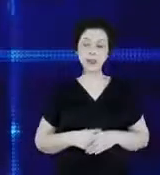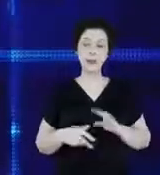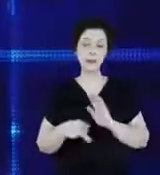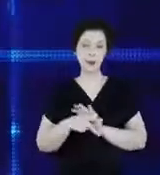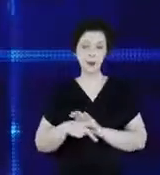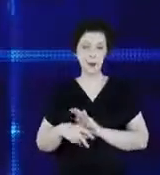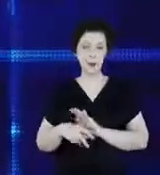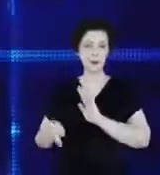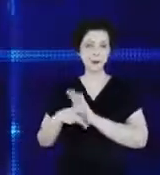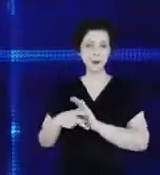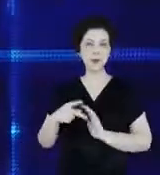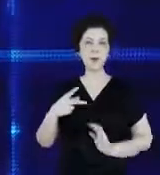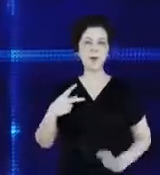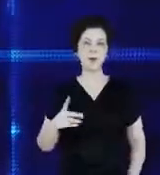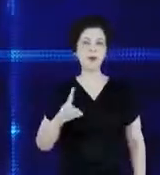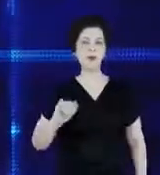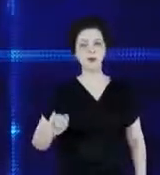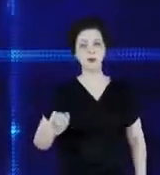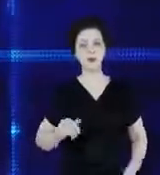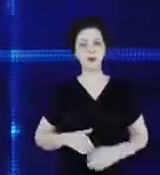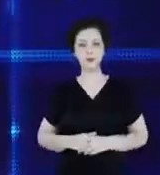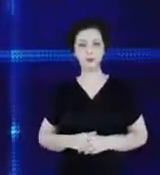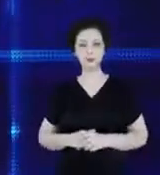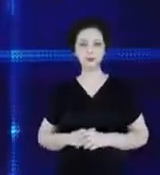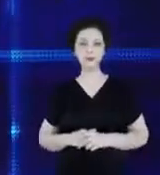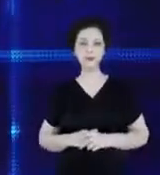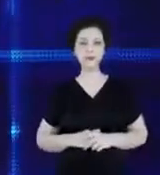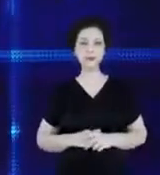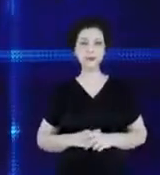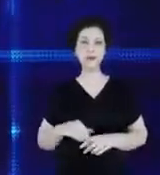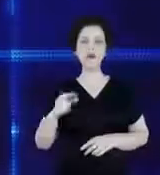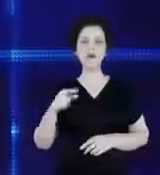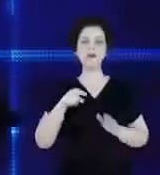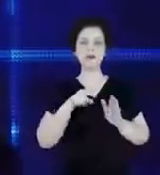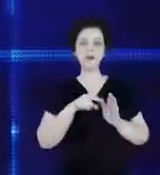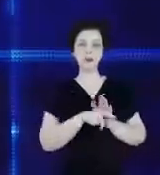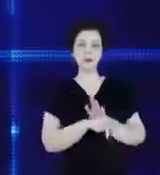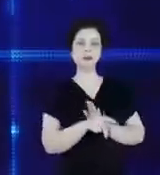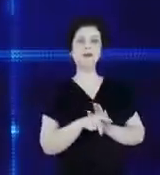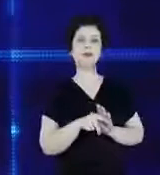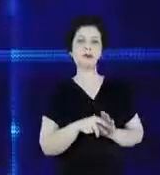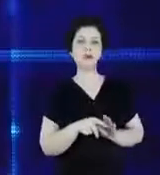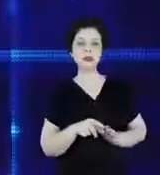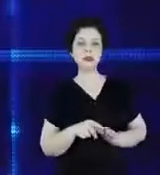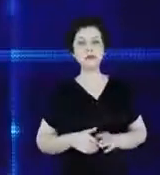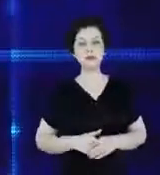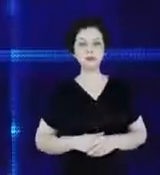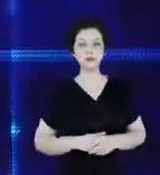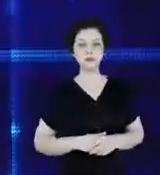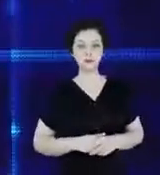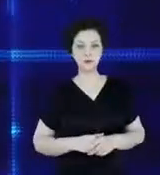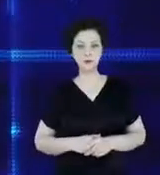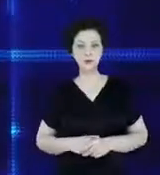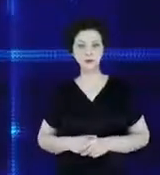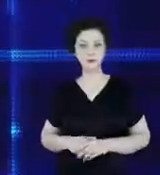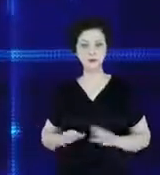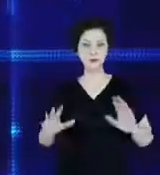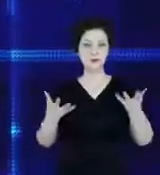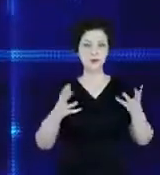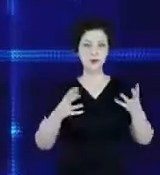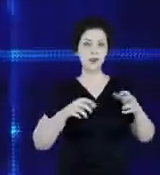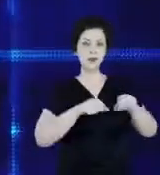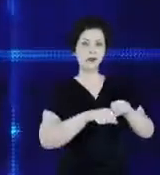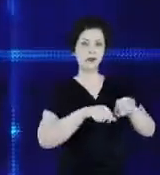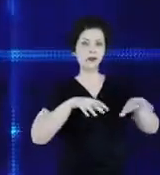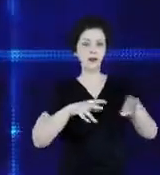próprio DI, né? Então, acho que essa é uma das perguntas e vou fazer aqui, a gente está num evento híbrido, né?